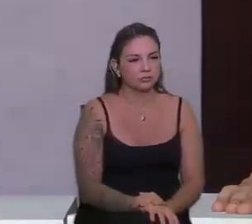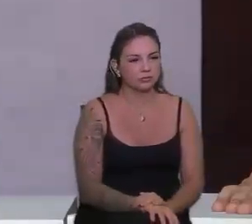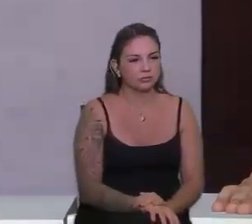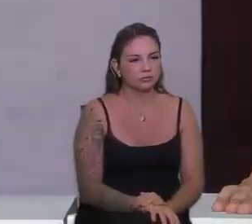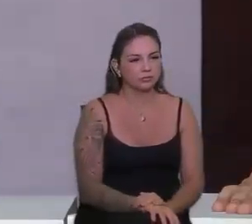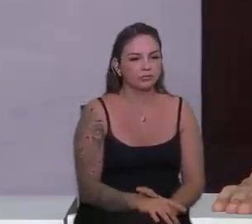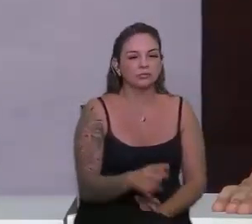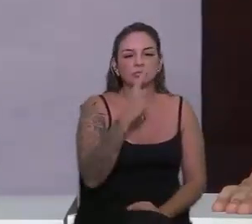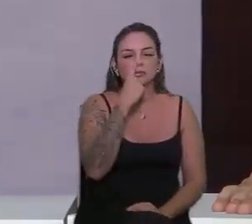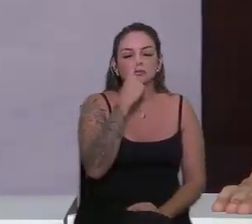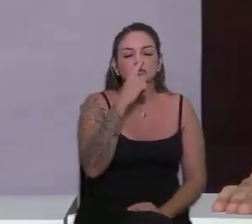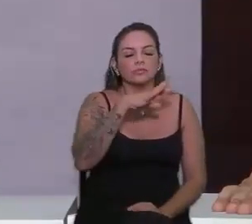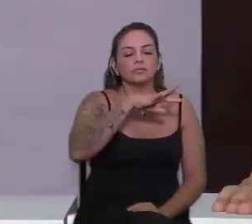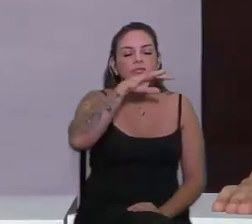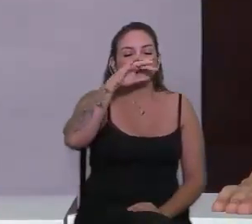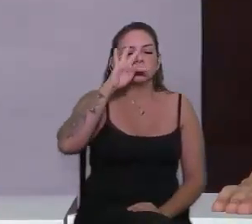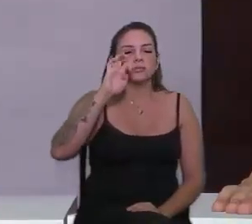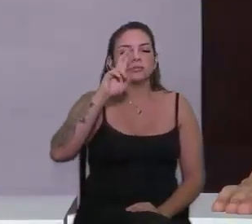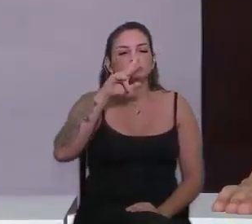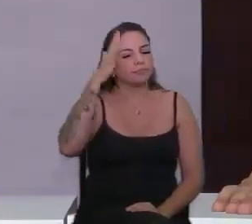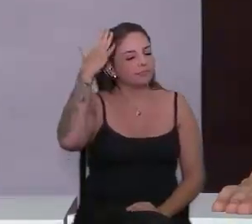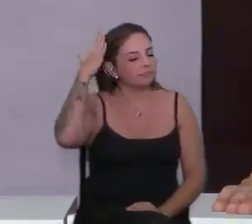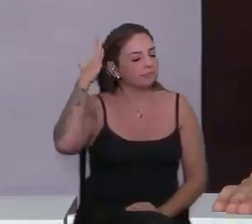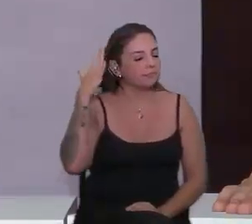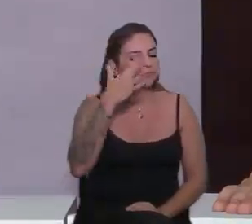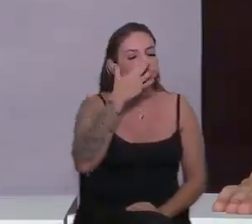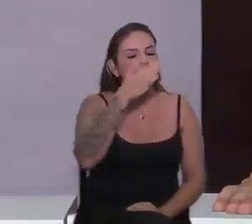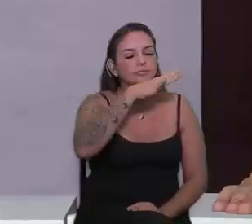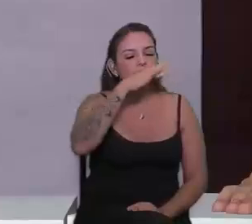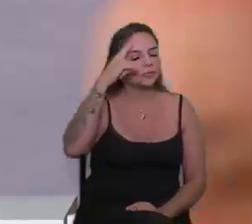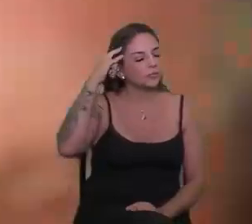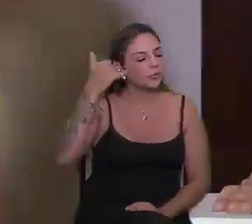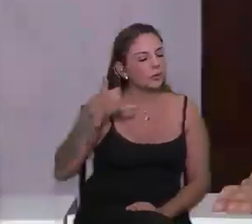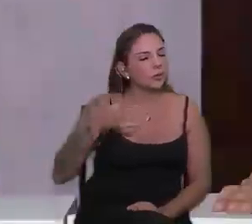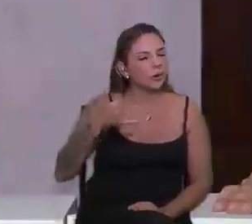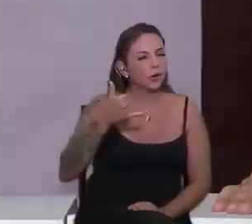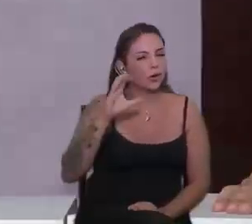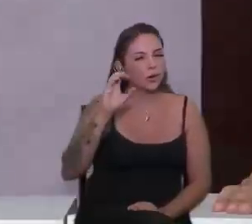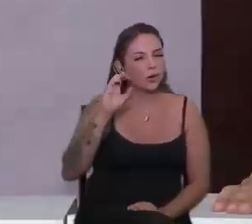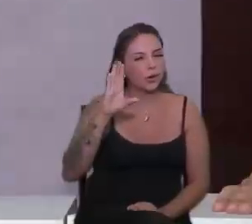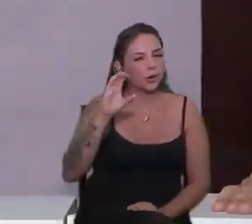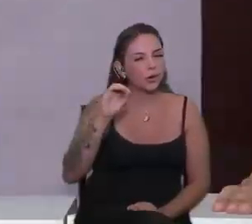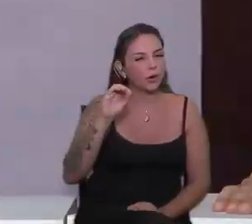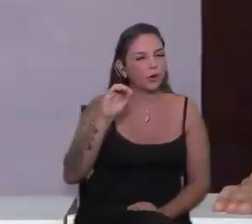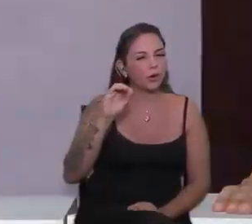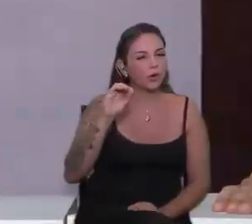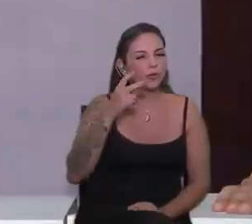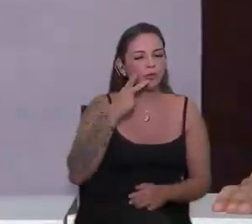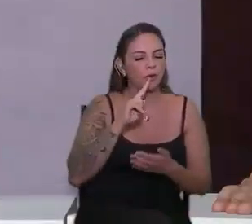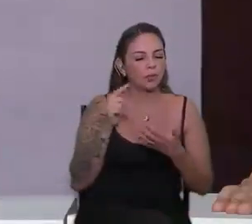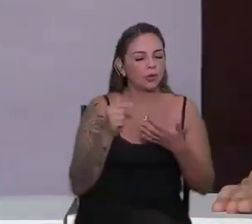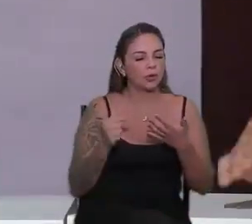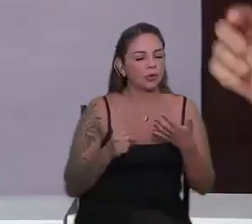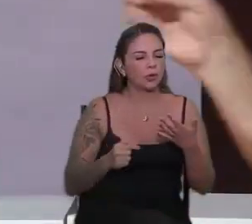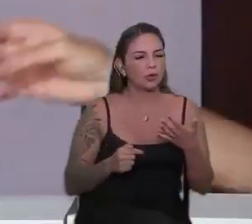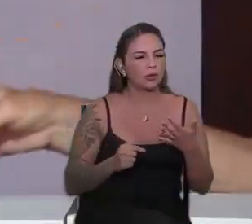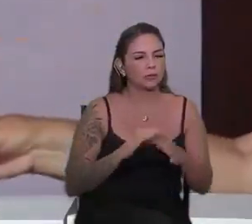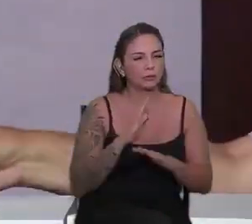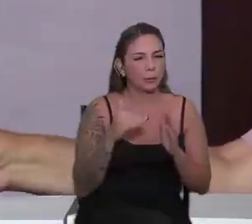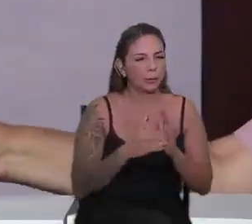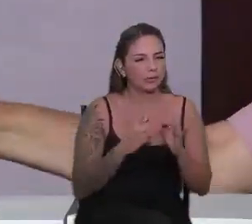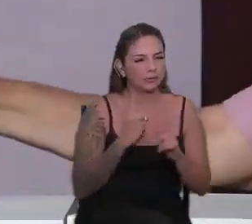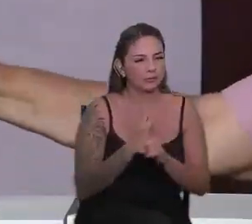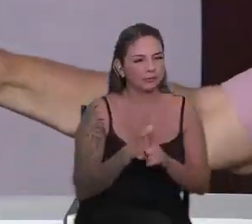Ah, os cheiros de Teresa. Seu cabelo cheirava a óleo de coco, babosa, enerrená, a ferro quente. Tudo